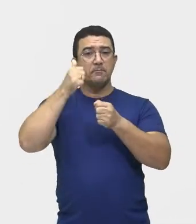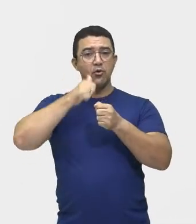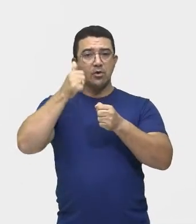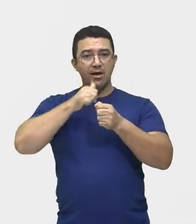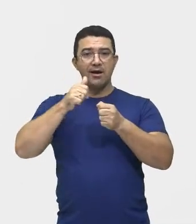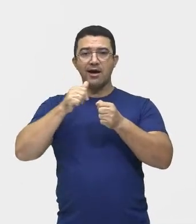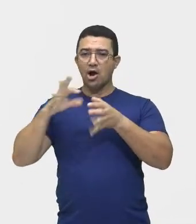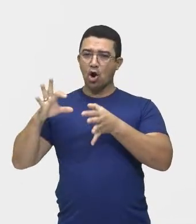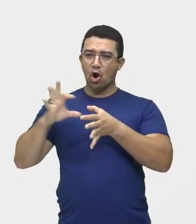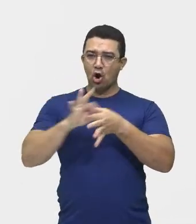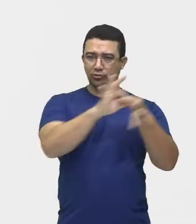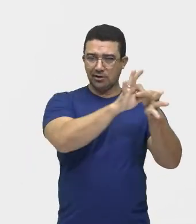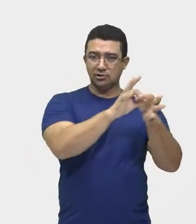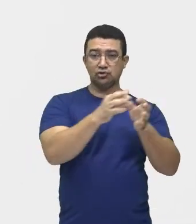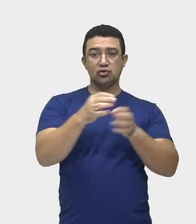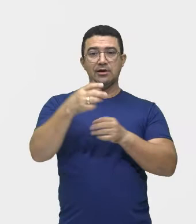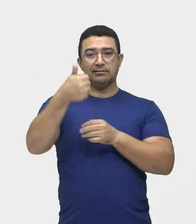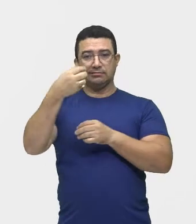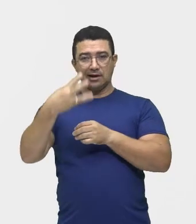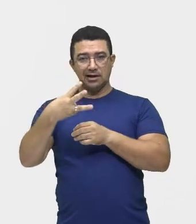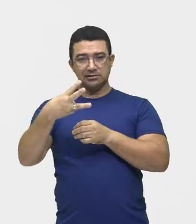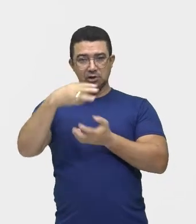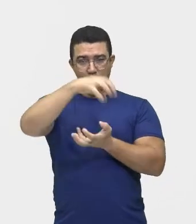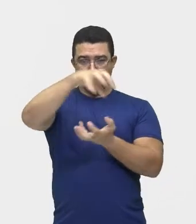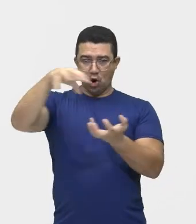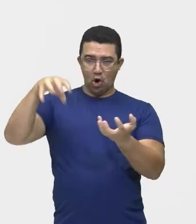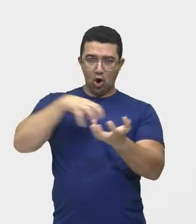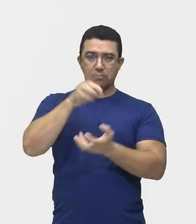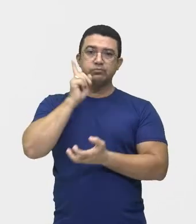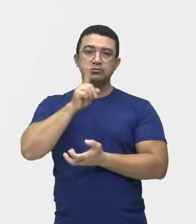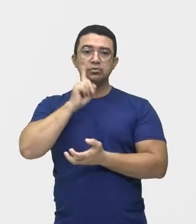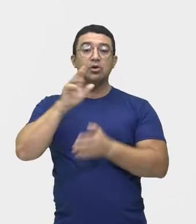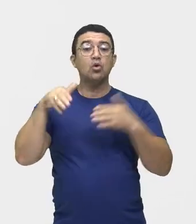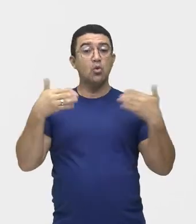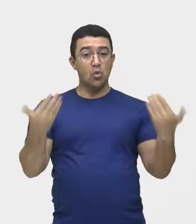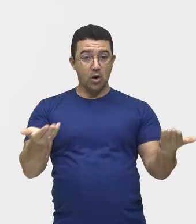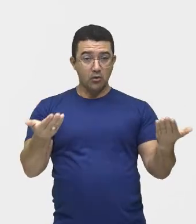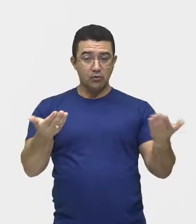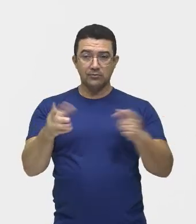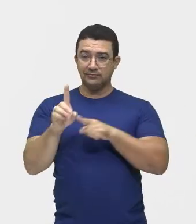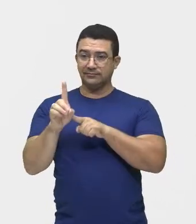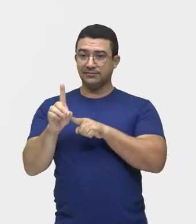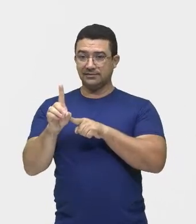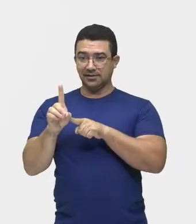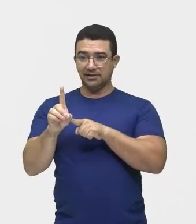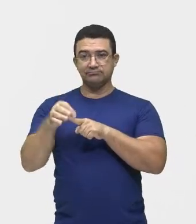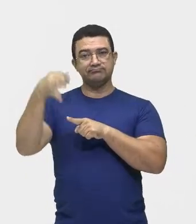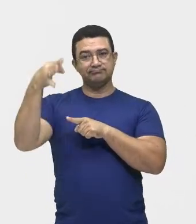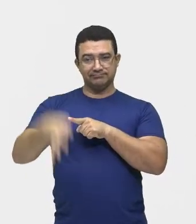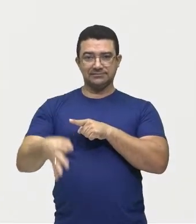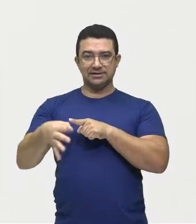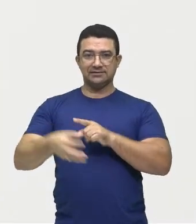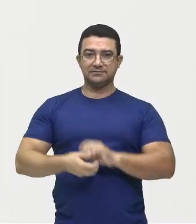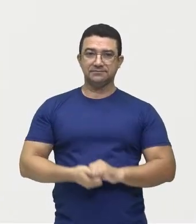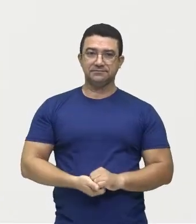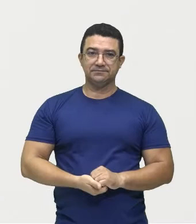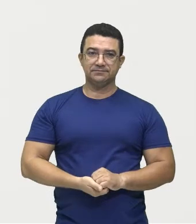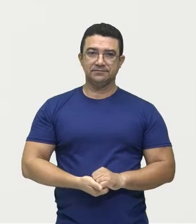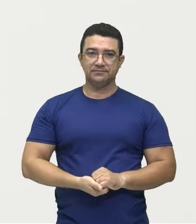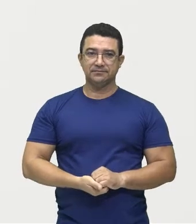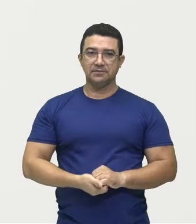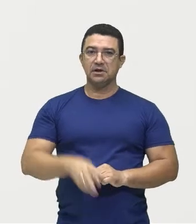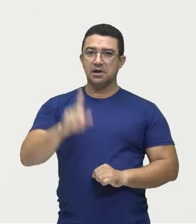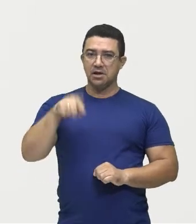contexto das 13 colônias dos Estados Unidos. Opção correta, opção de letra D.